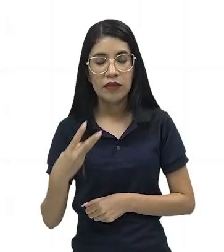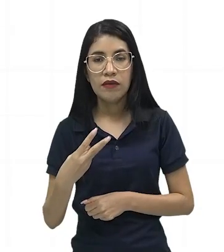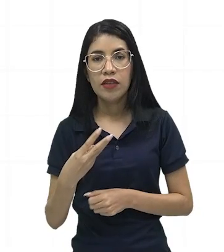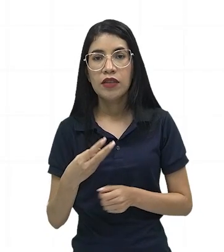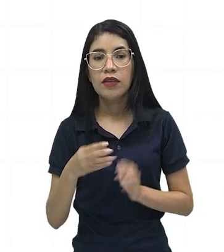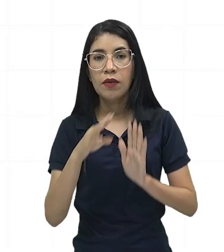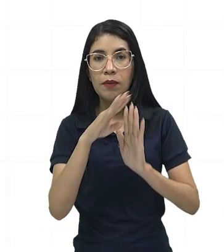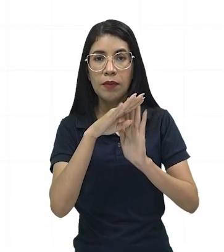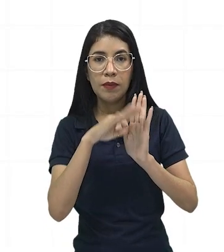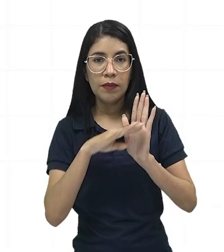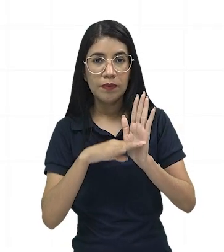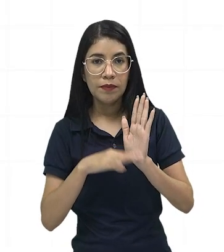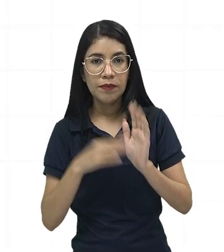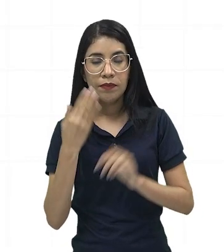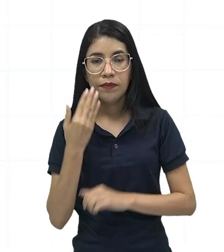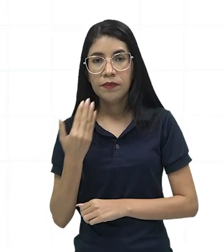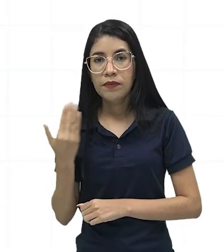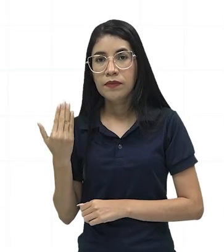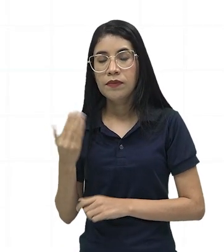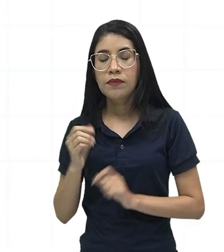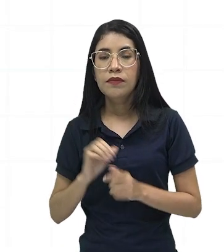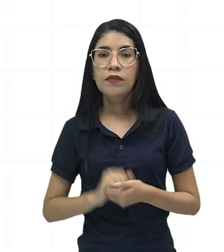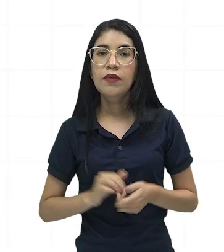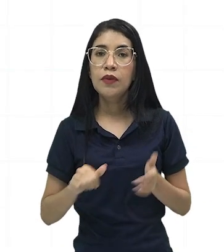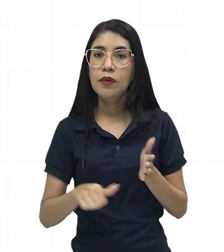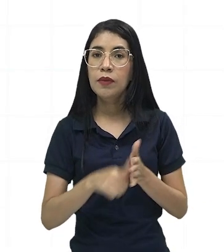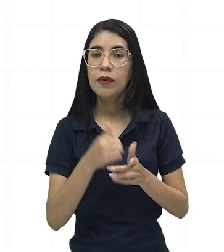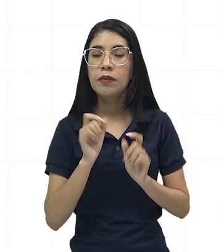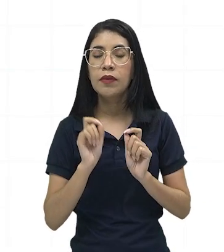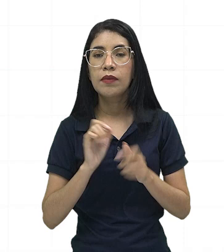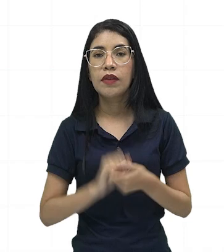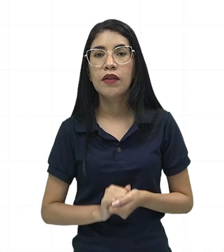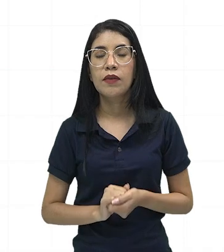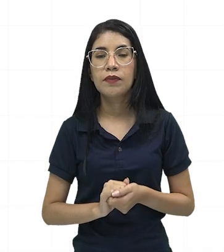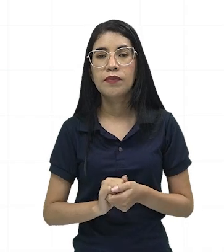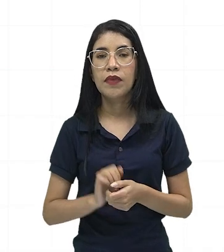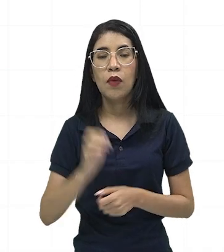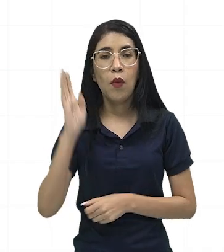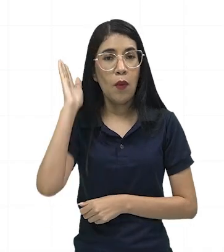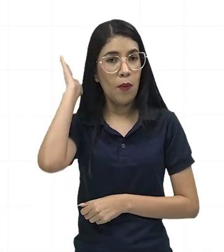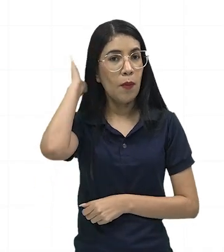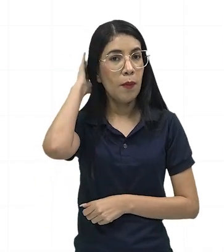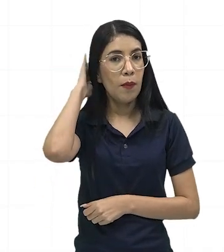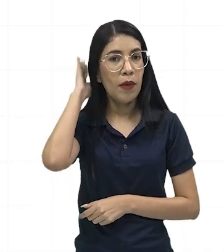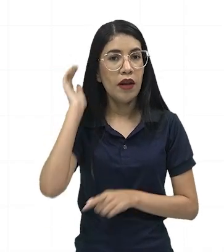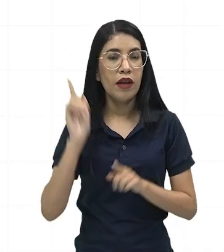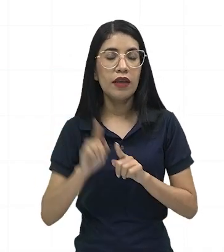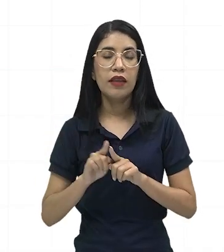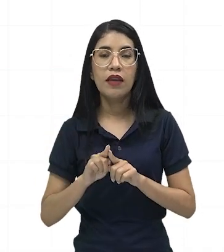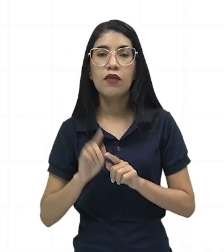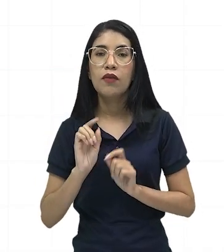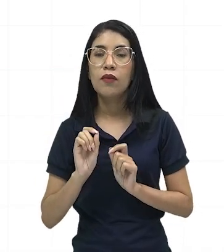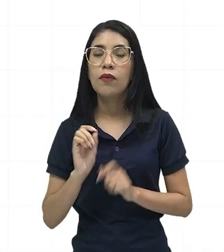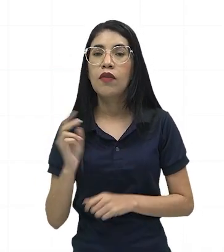aí nesse ranking que, em primeiro lugar, nós temos aí o estado do Pará, né, que cobra R$